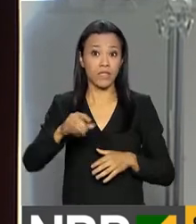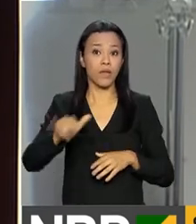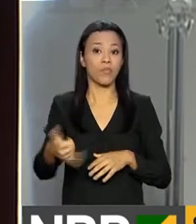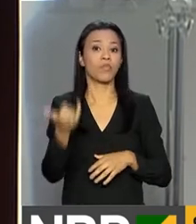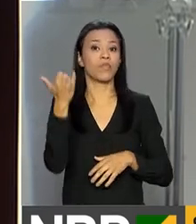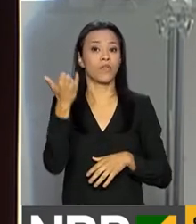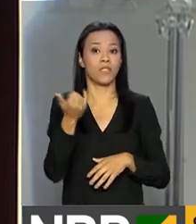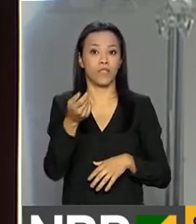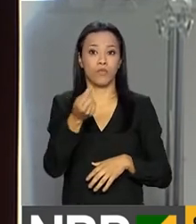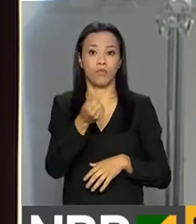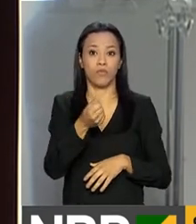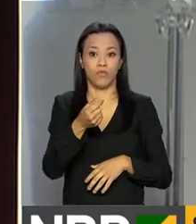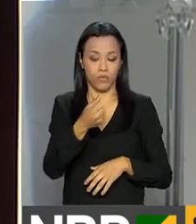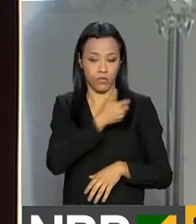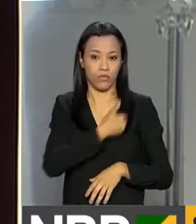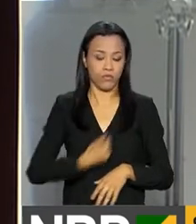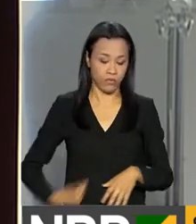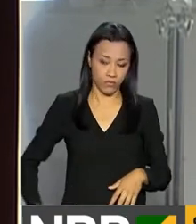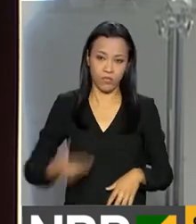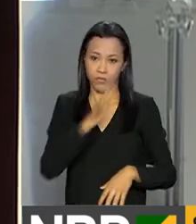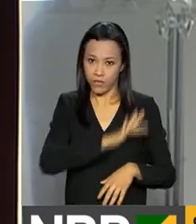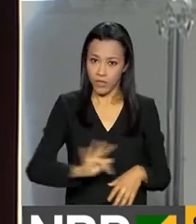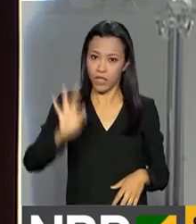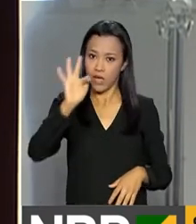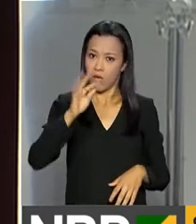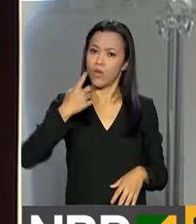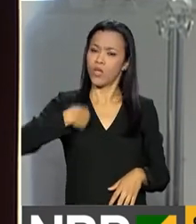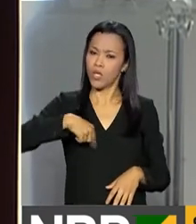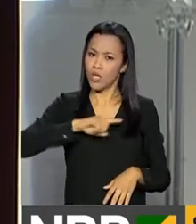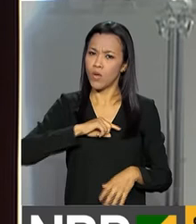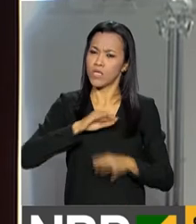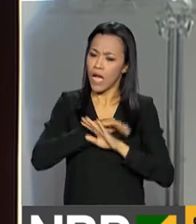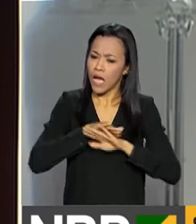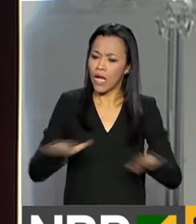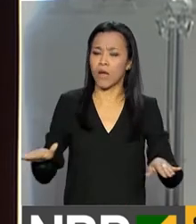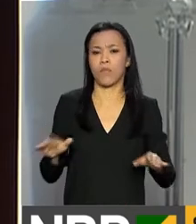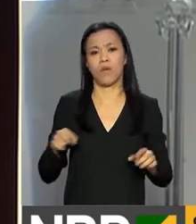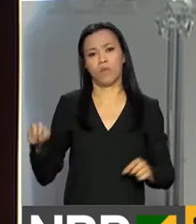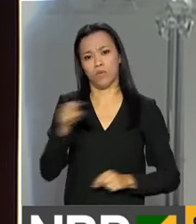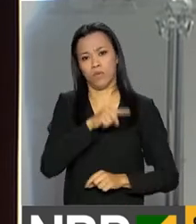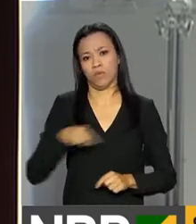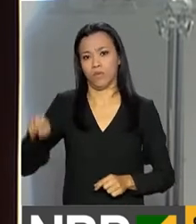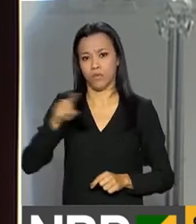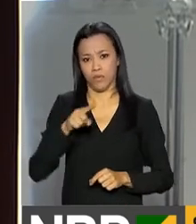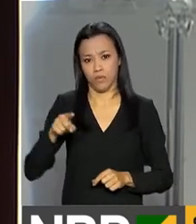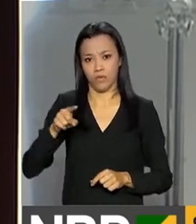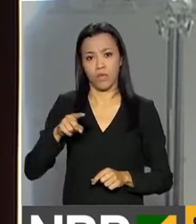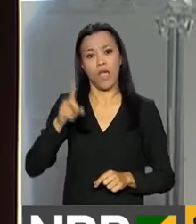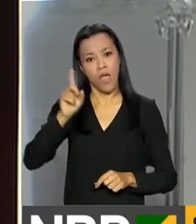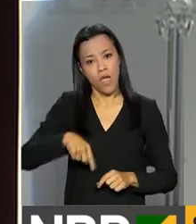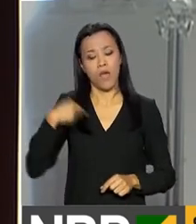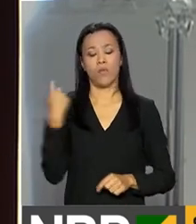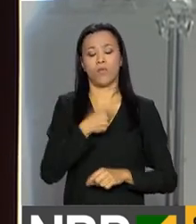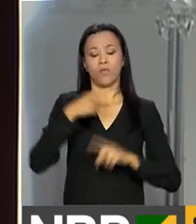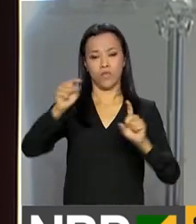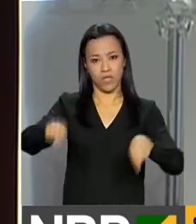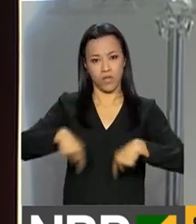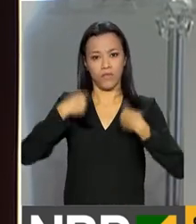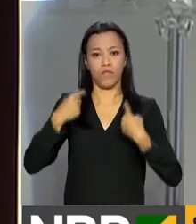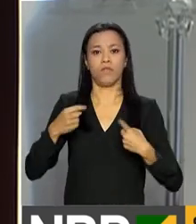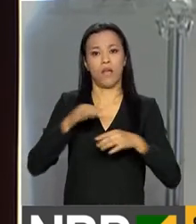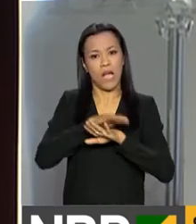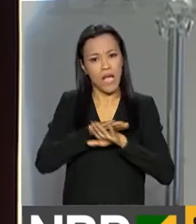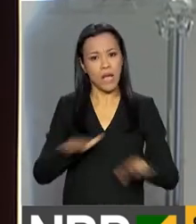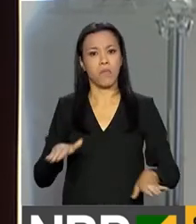público da União. E nós devemos combater todos os privilégios. Esse deve ser o nosso desafio, combater os